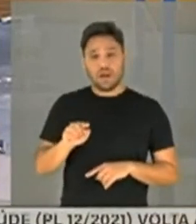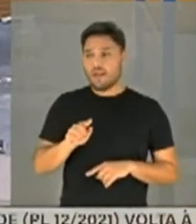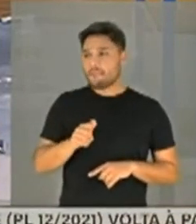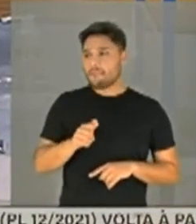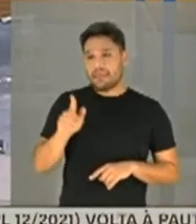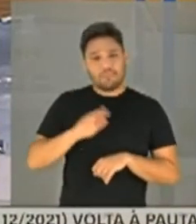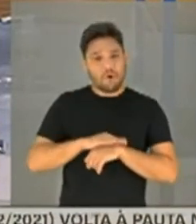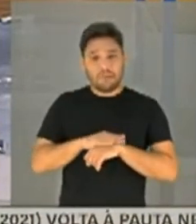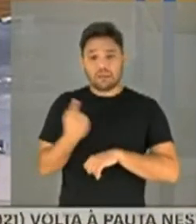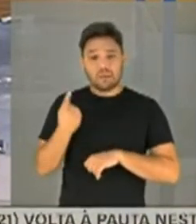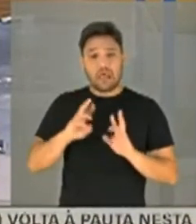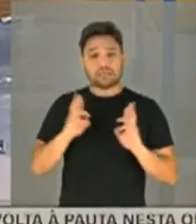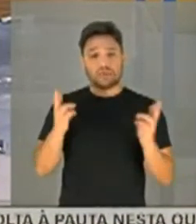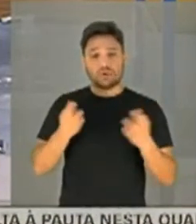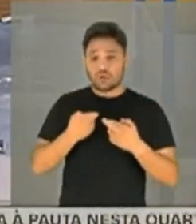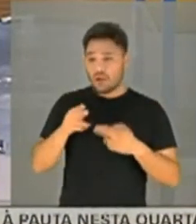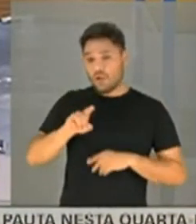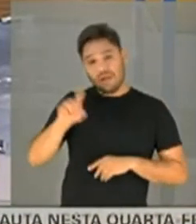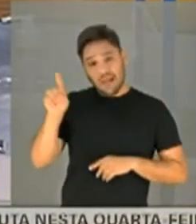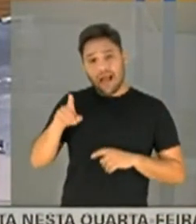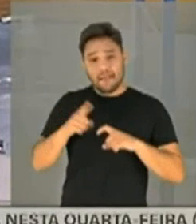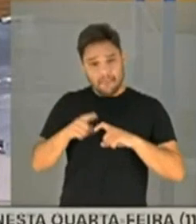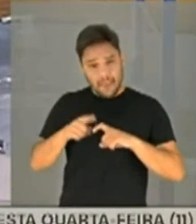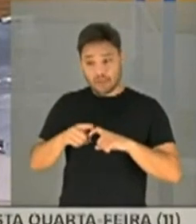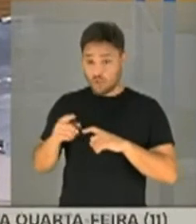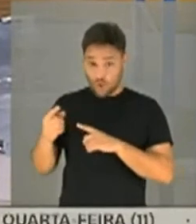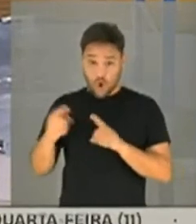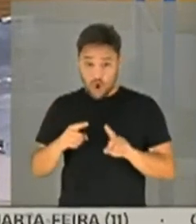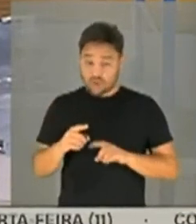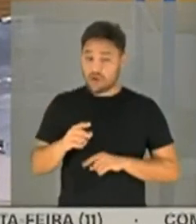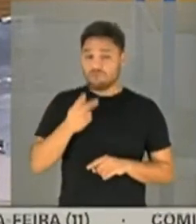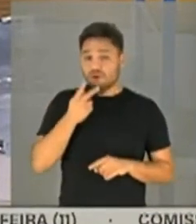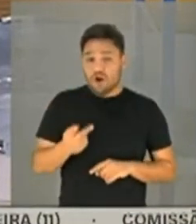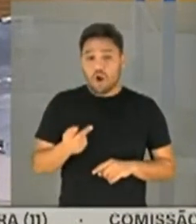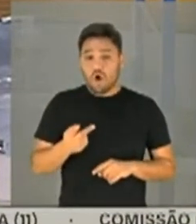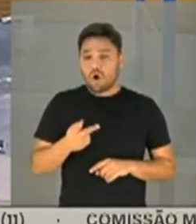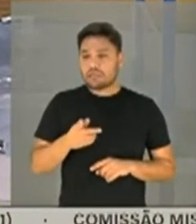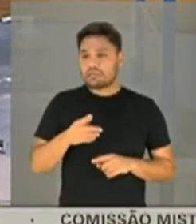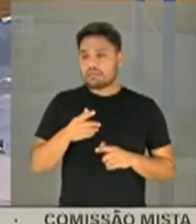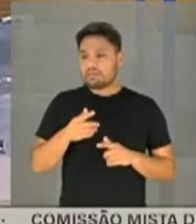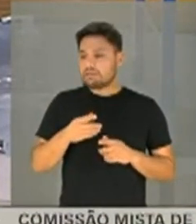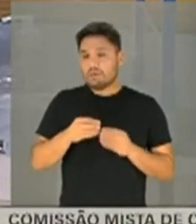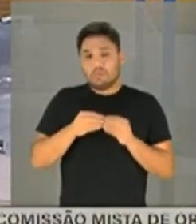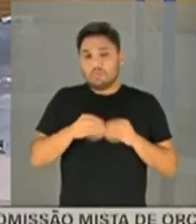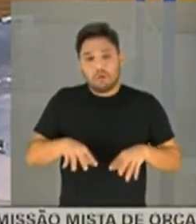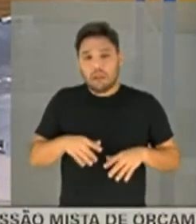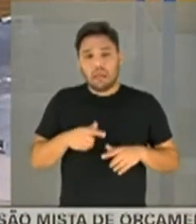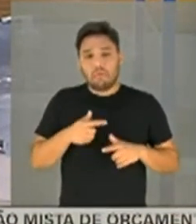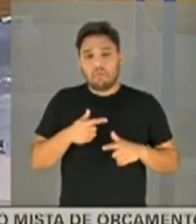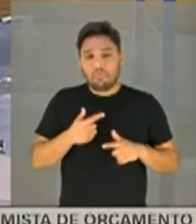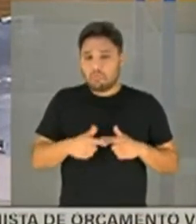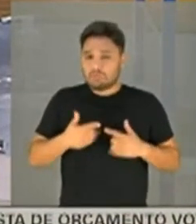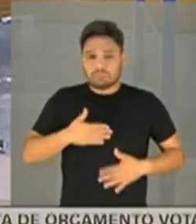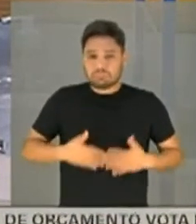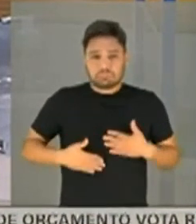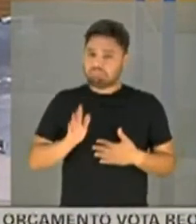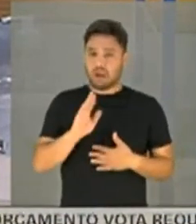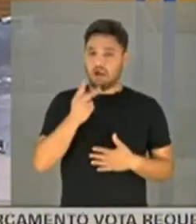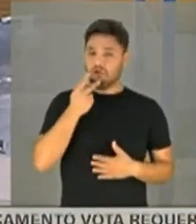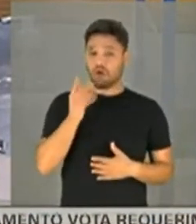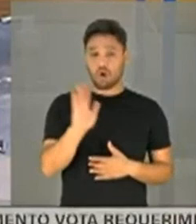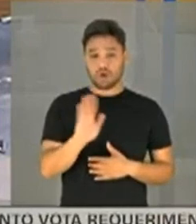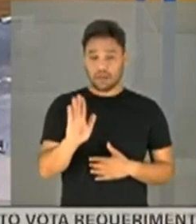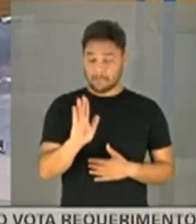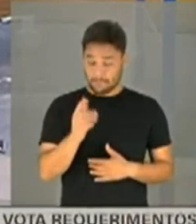nenhum momento pelos cientistas e médicos renomados contra, foi dito que causa problema. Repito,